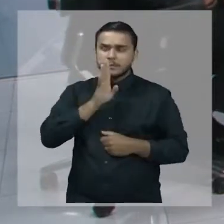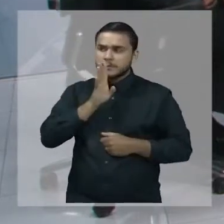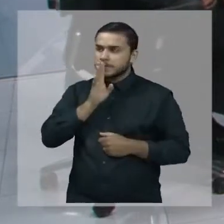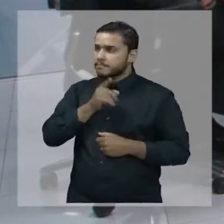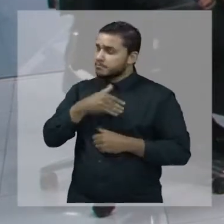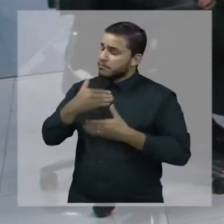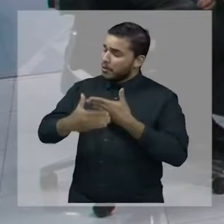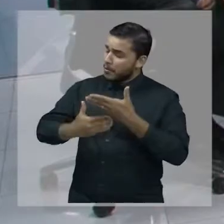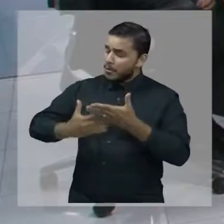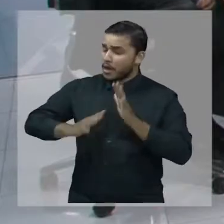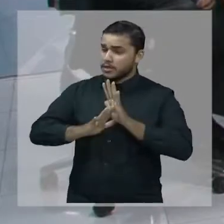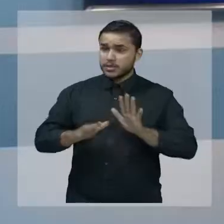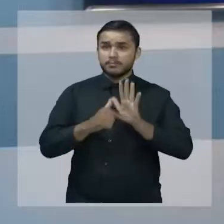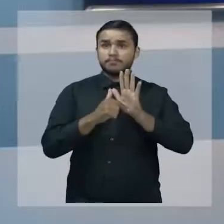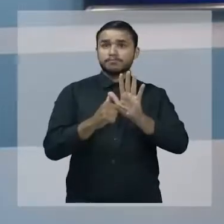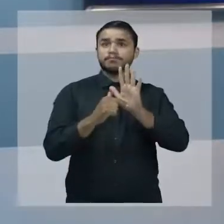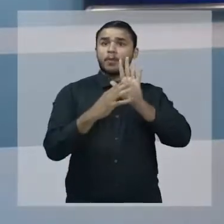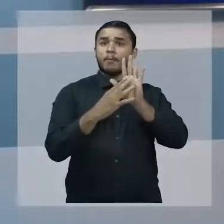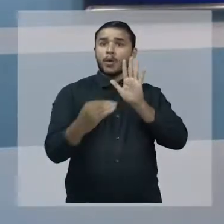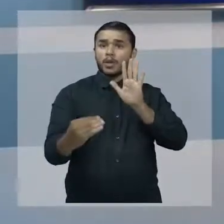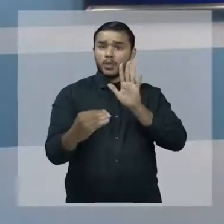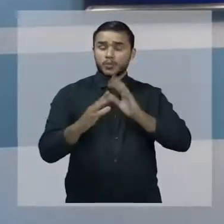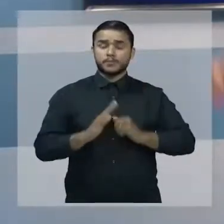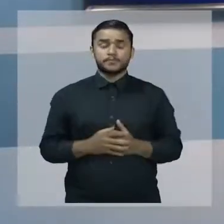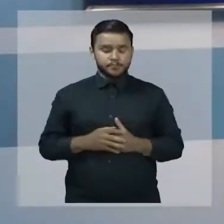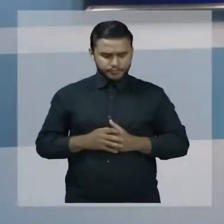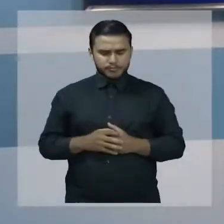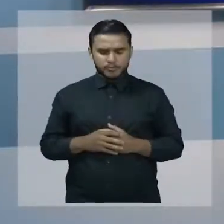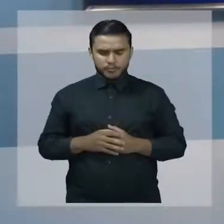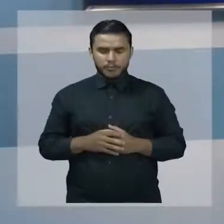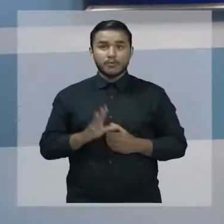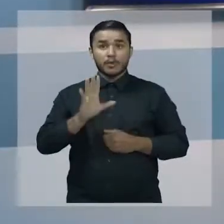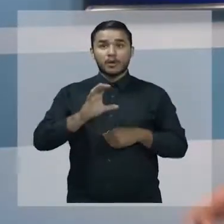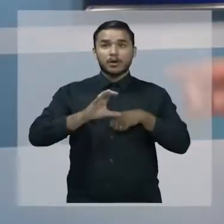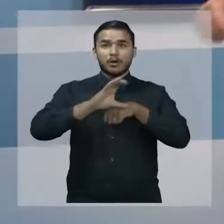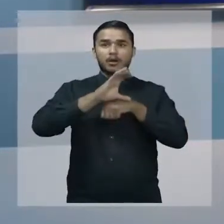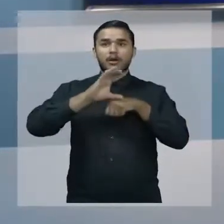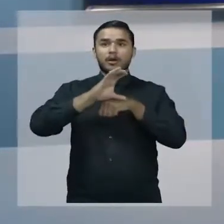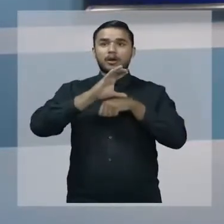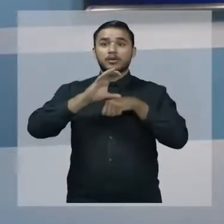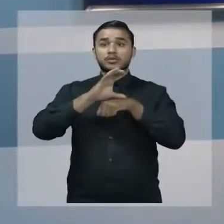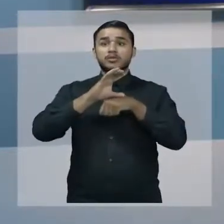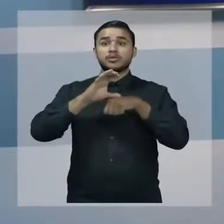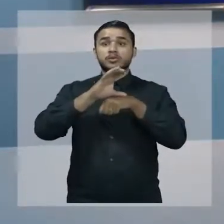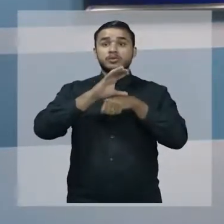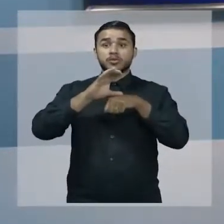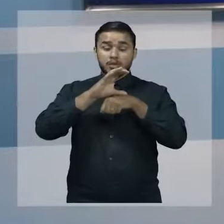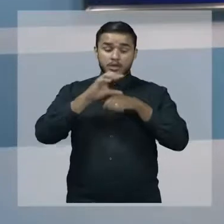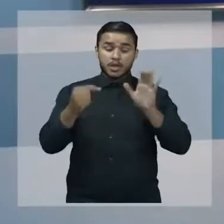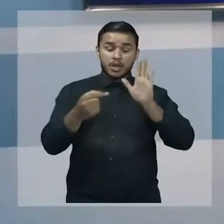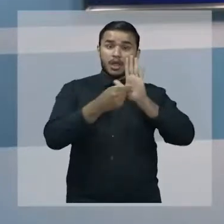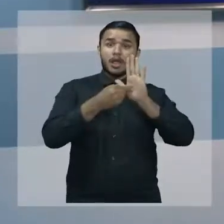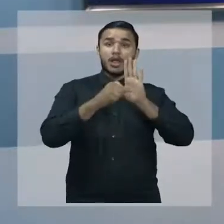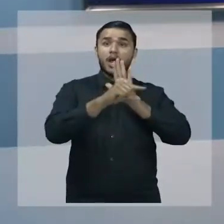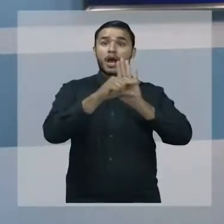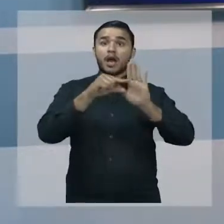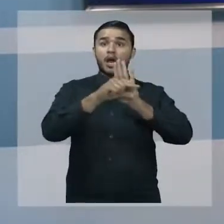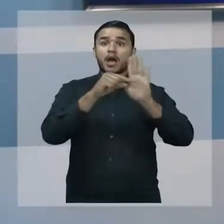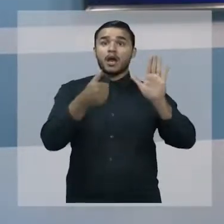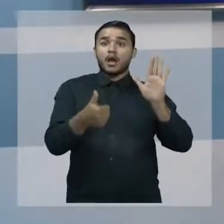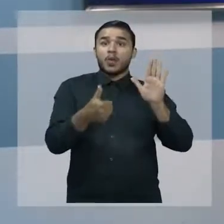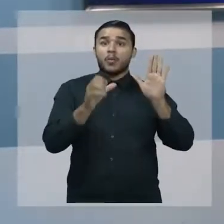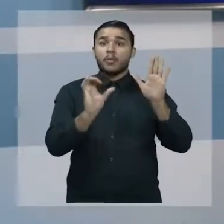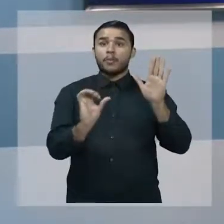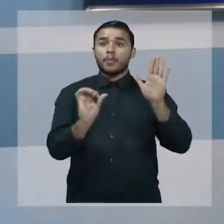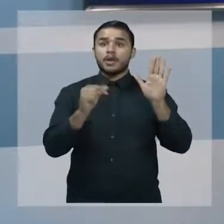gente conhece. O que está escrito na Constituição, qual é o artigo? 167. 167.